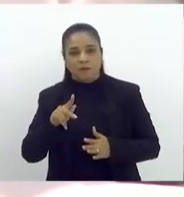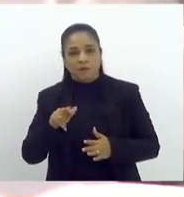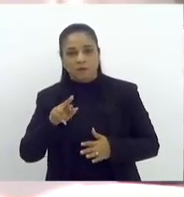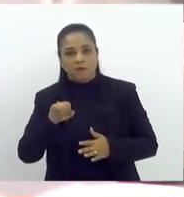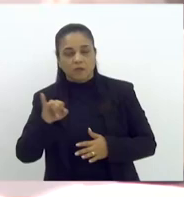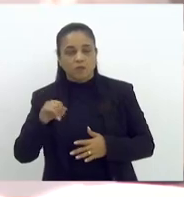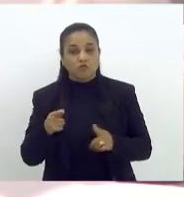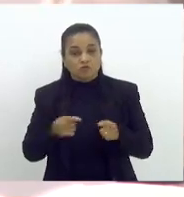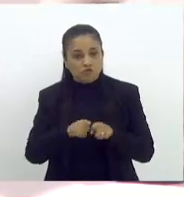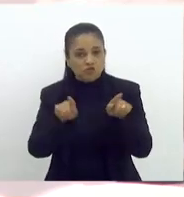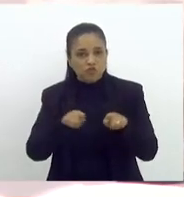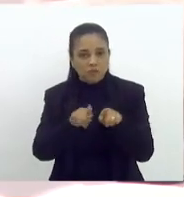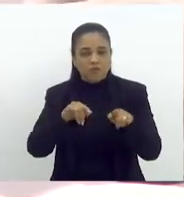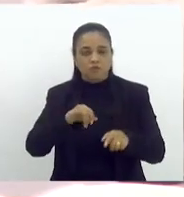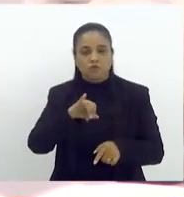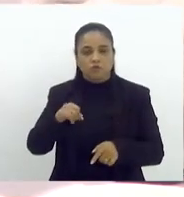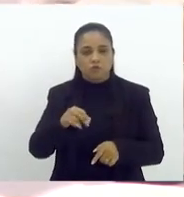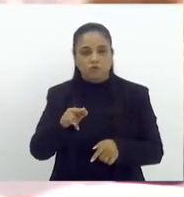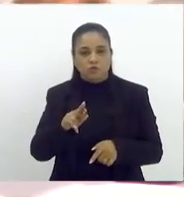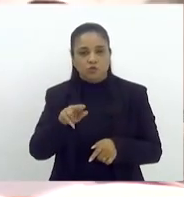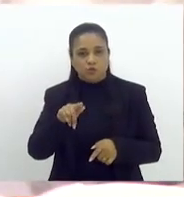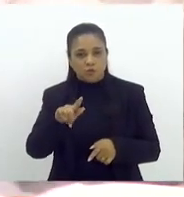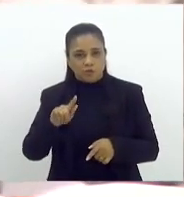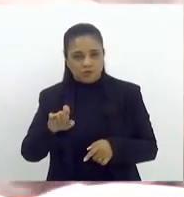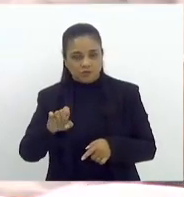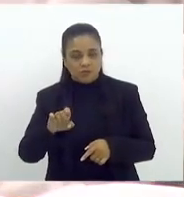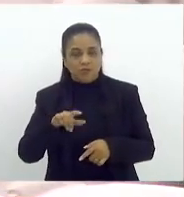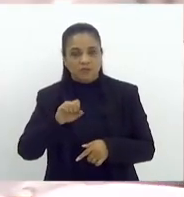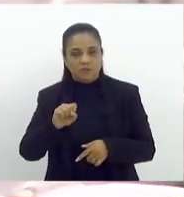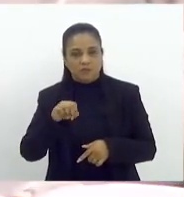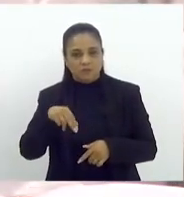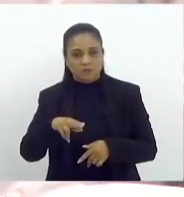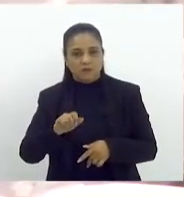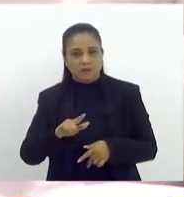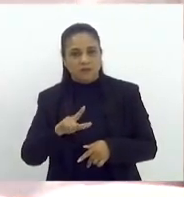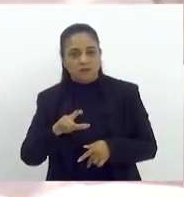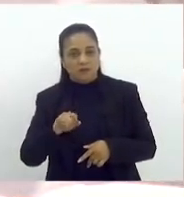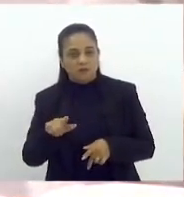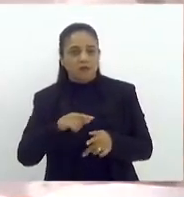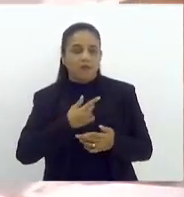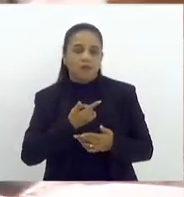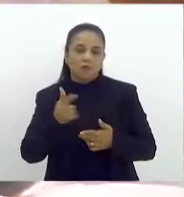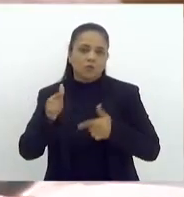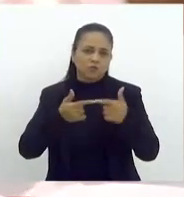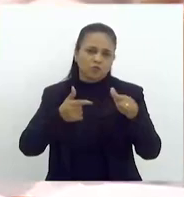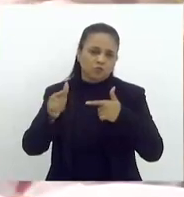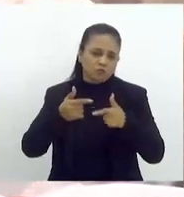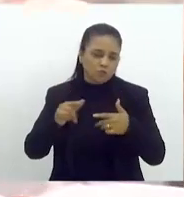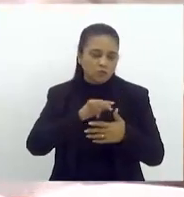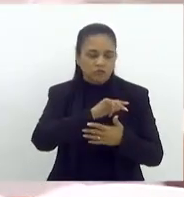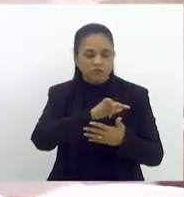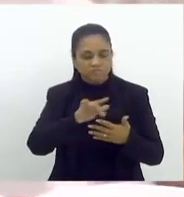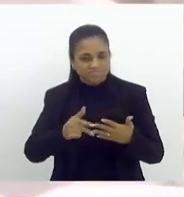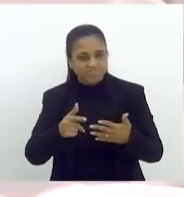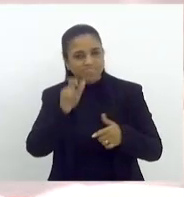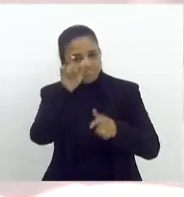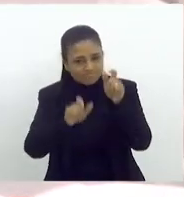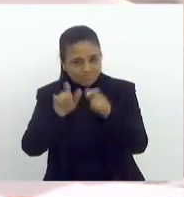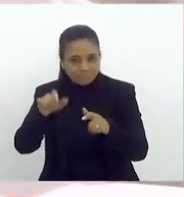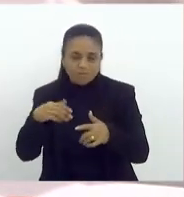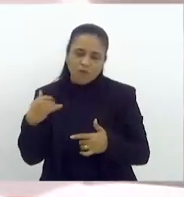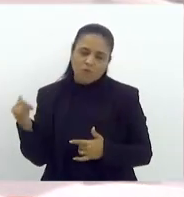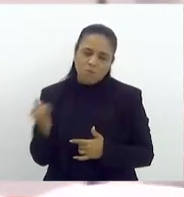Jorge Sancler Charles New Black o instinto coletivo da Pedra de Guaratiba e os demais old schools do Rio de Janeiro e de Fora que